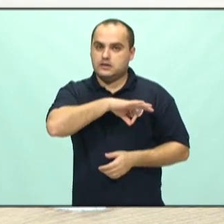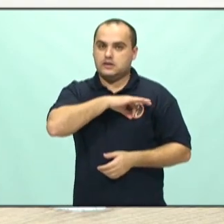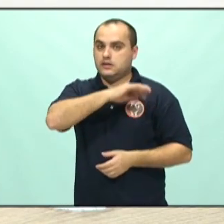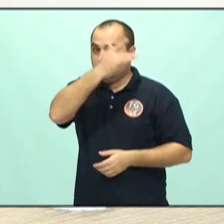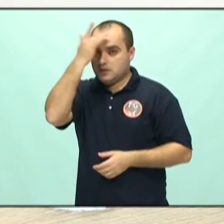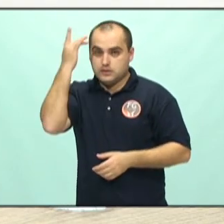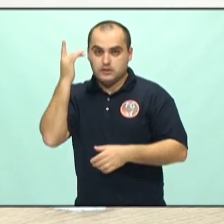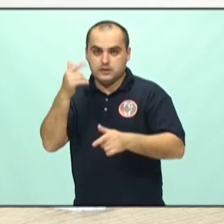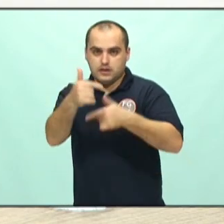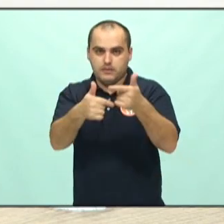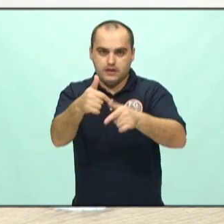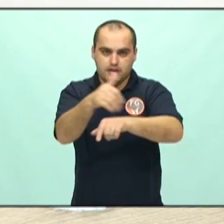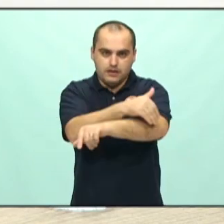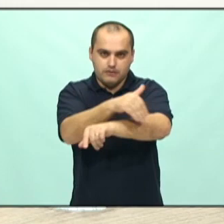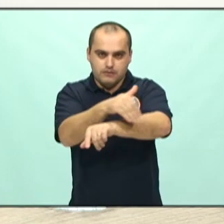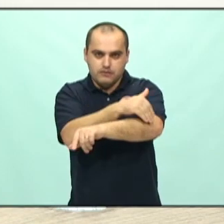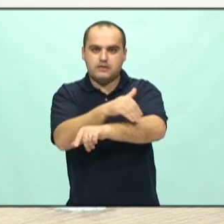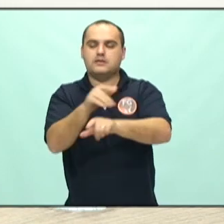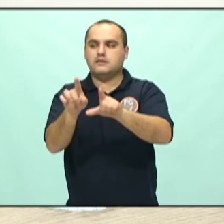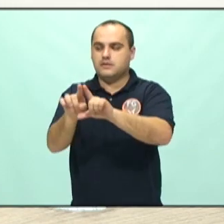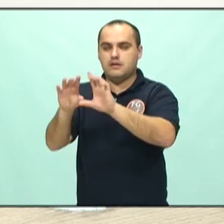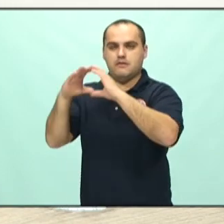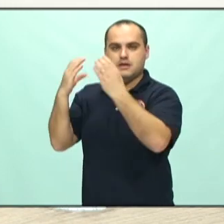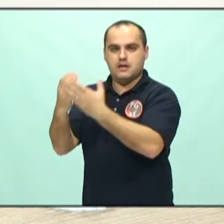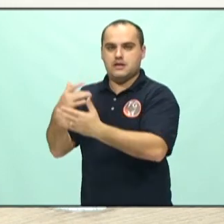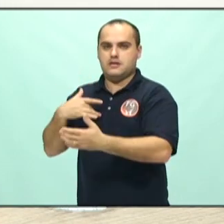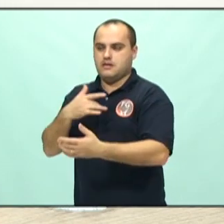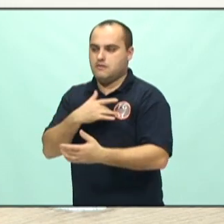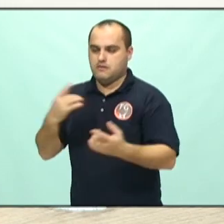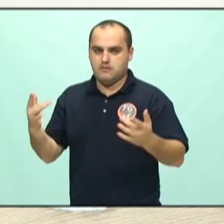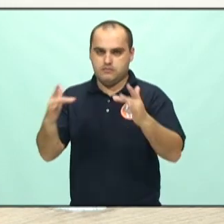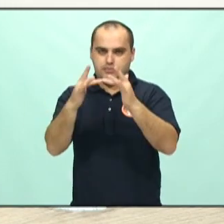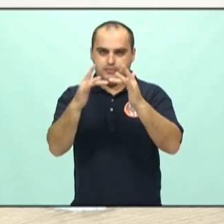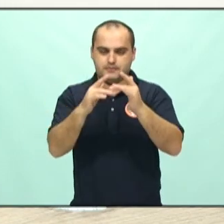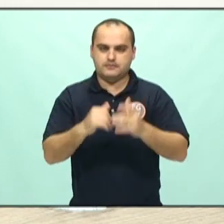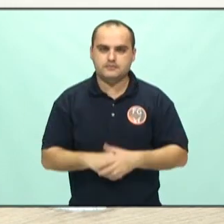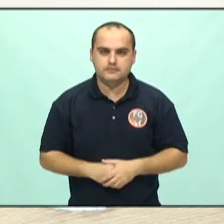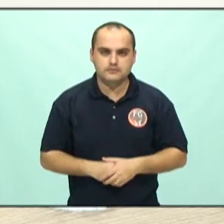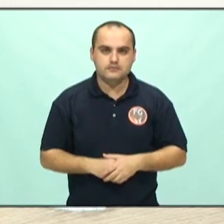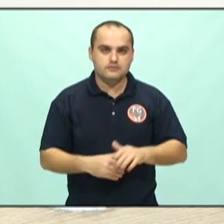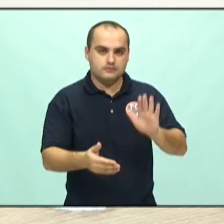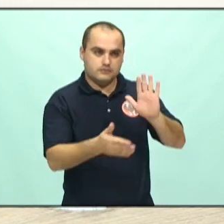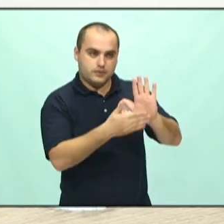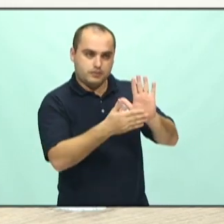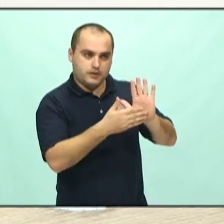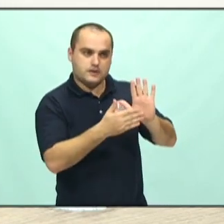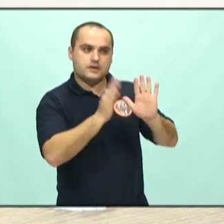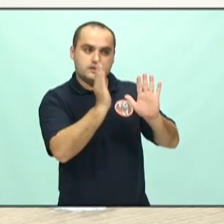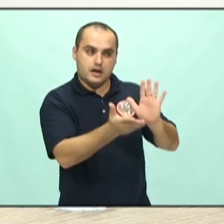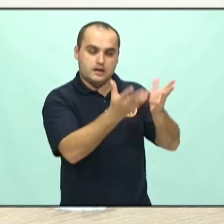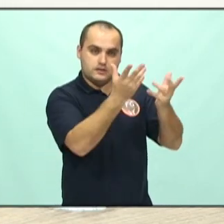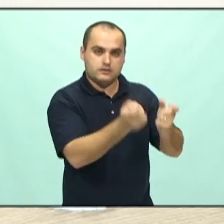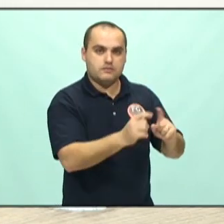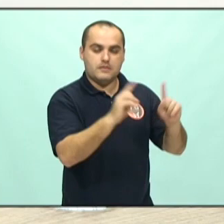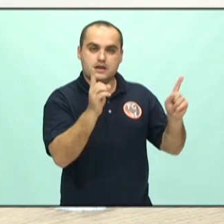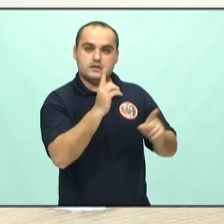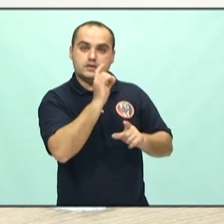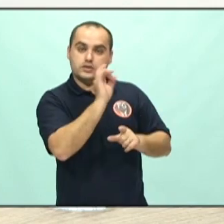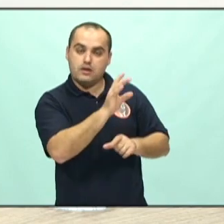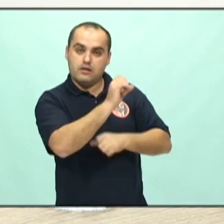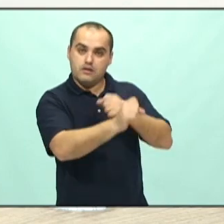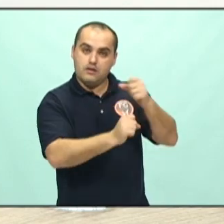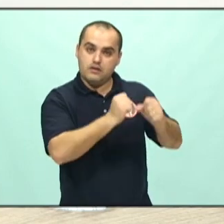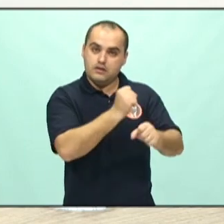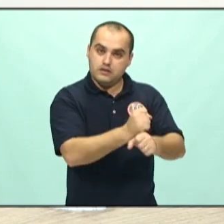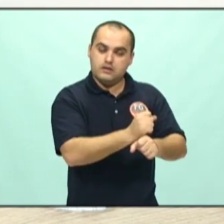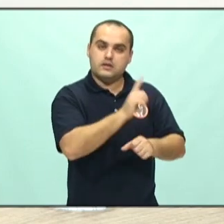combate à endemia com o agente comunitário de saúde, né? Uma proposta que já foi acatada, mas ainda vai ser realidade somente em 2020,